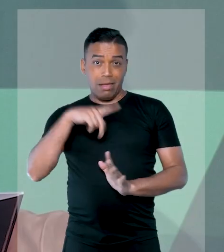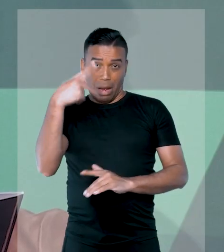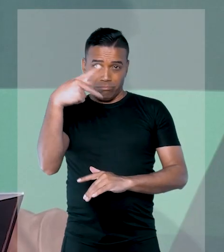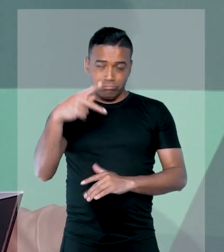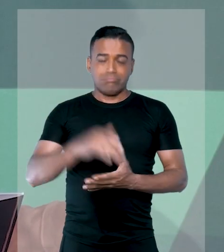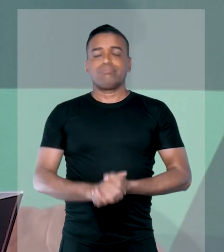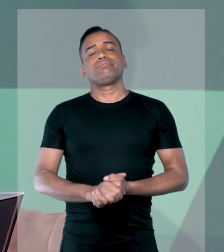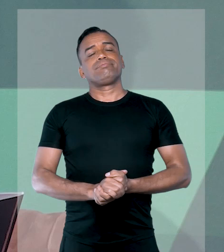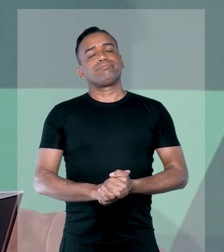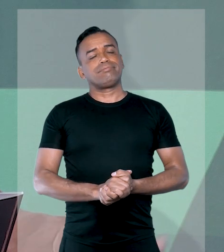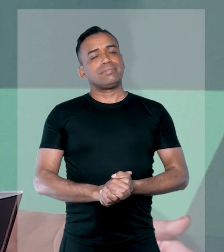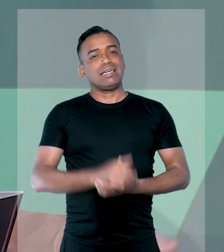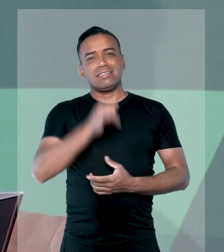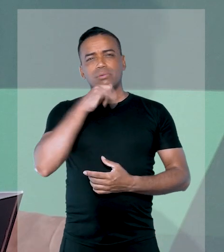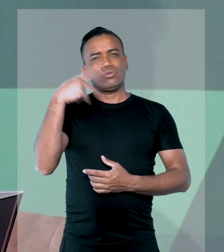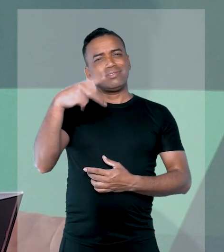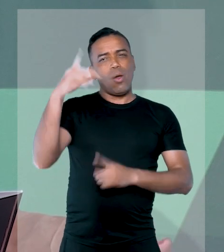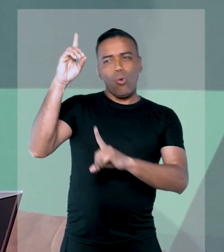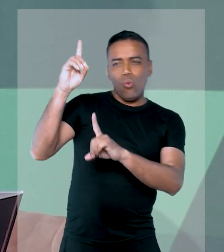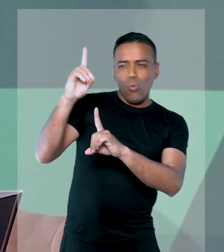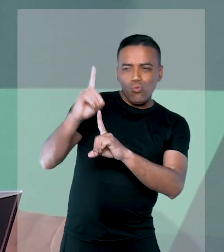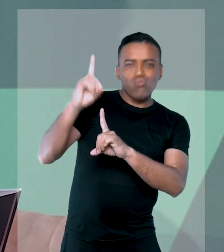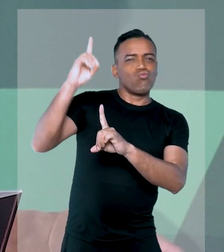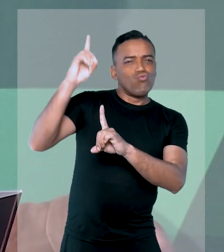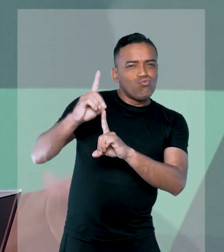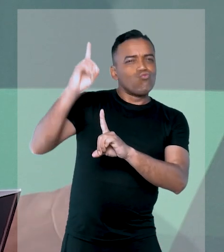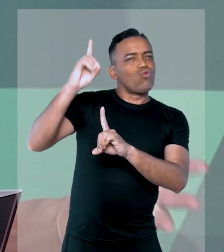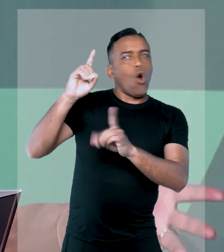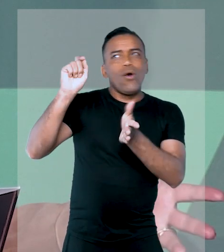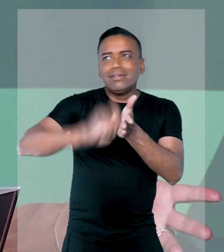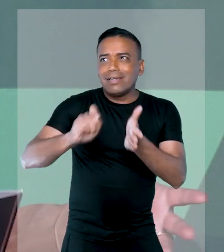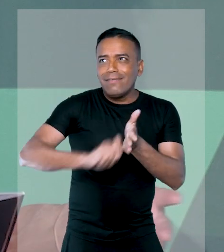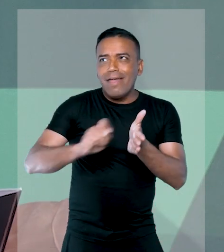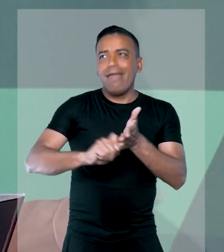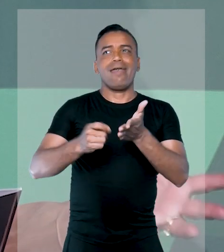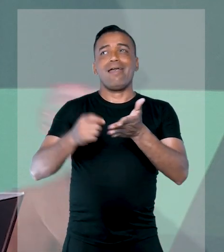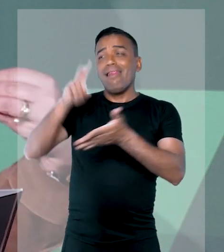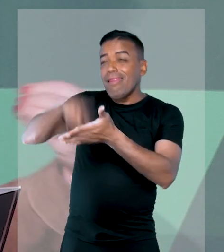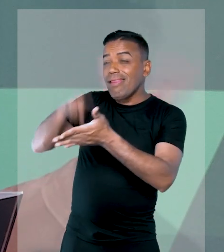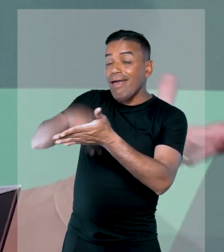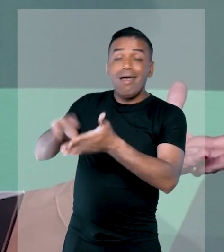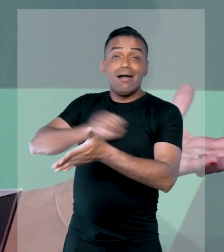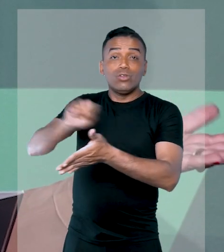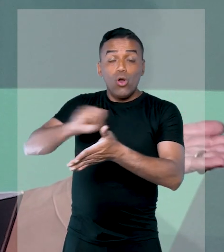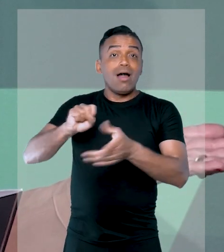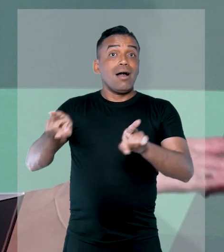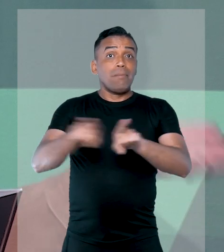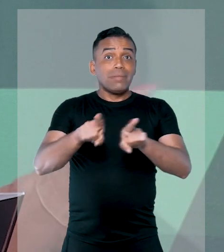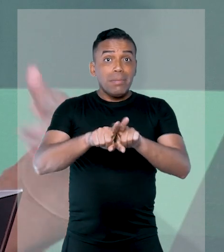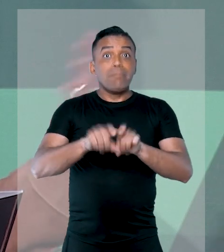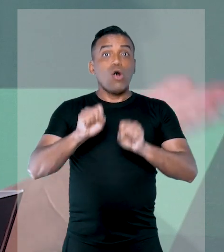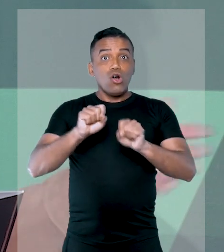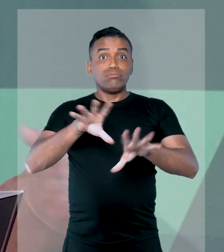esse seu talento, né, para escrita, esse gostar de ler, talvez venha até do seu avô, né, do